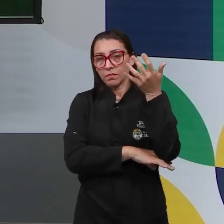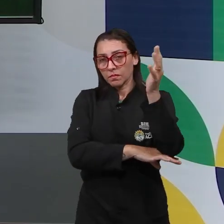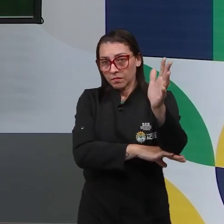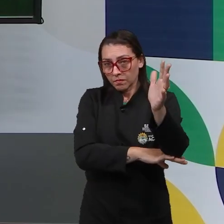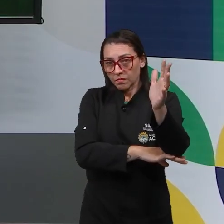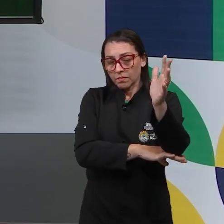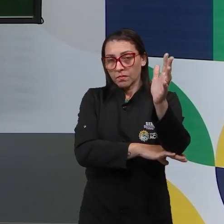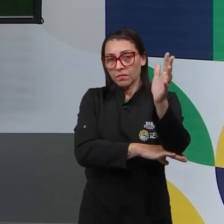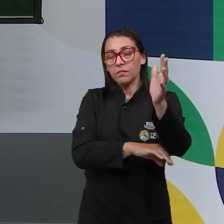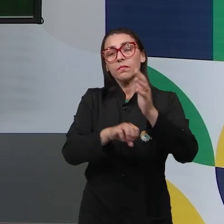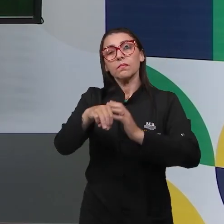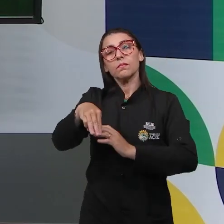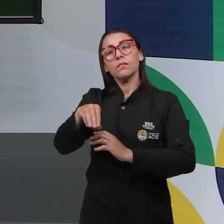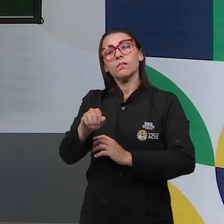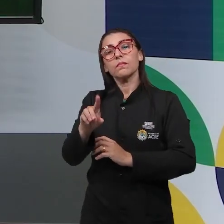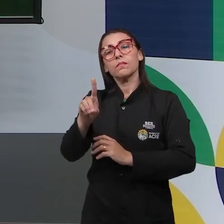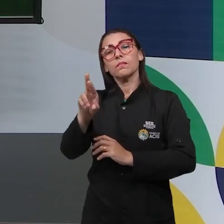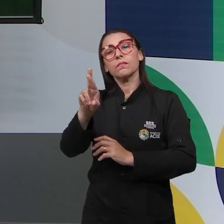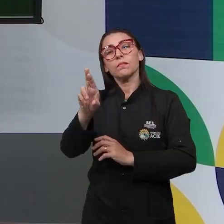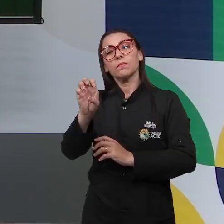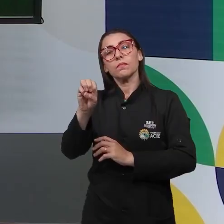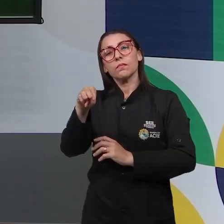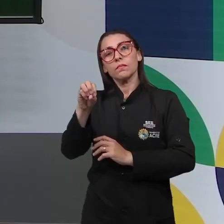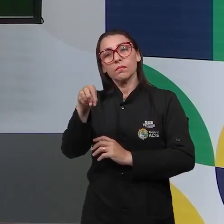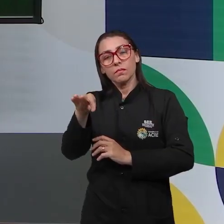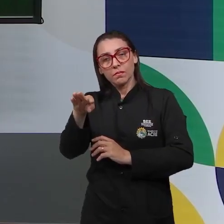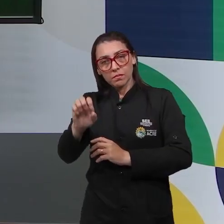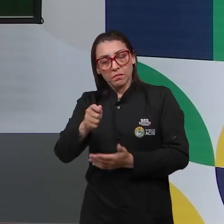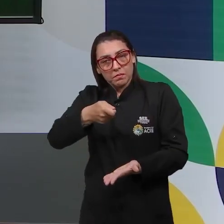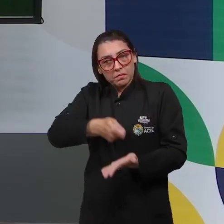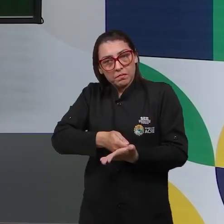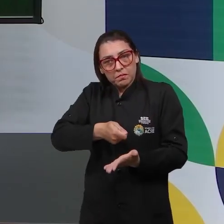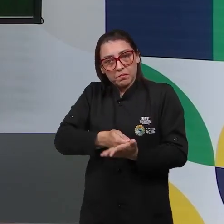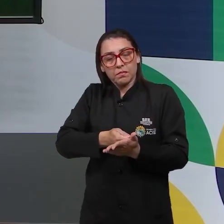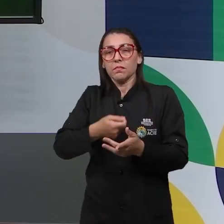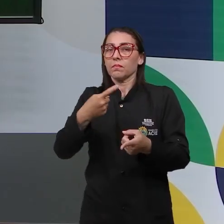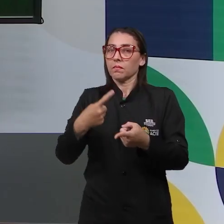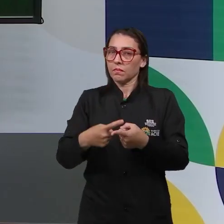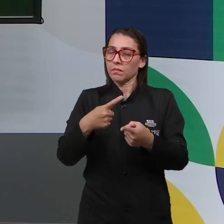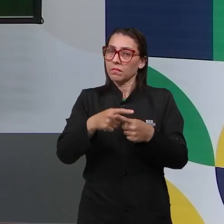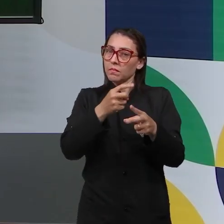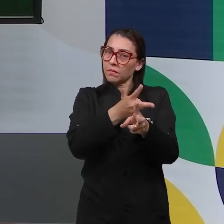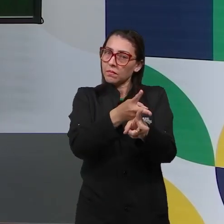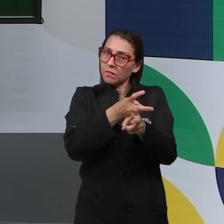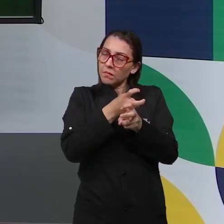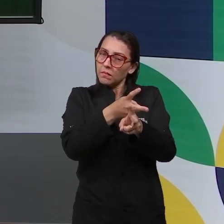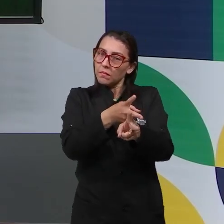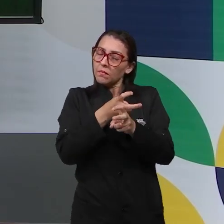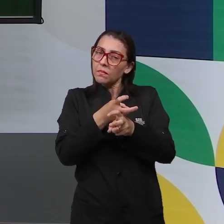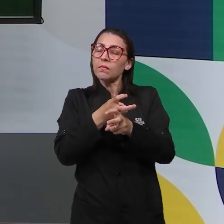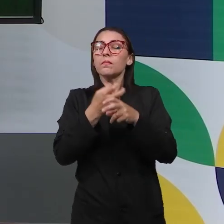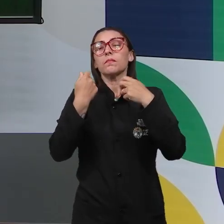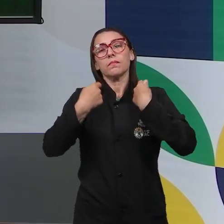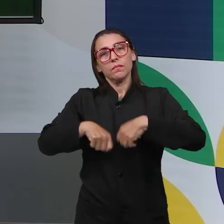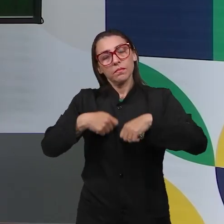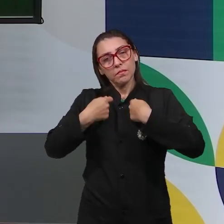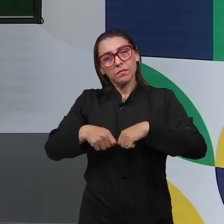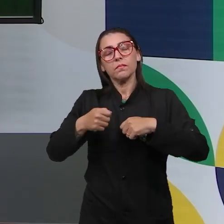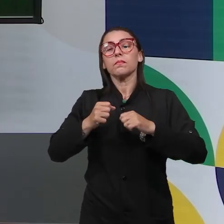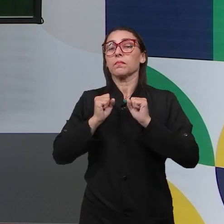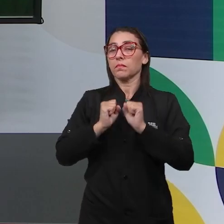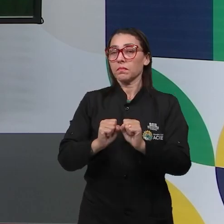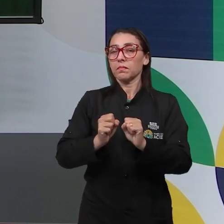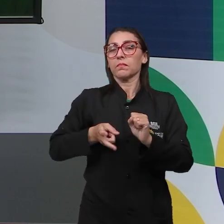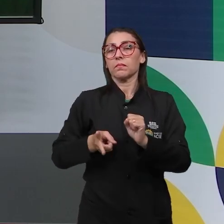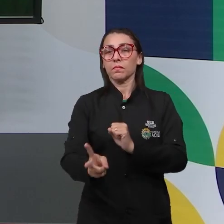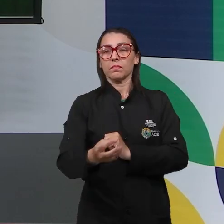Então, a Madremonte não castiga os povos indígenas por viver da floresta, porque eles extraem da floresta aquilo que é necessário para poder